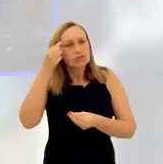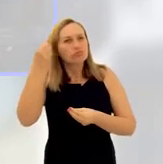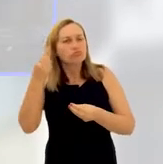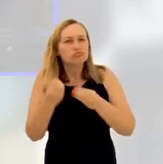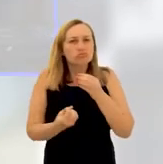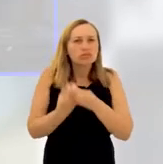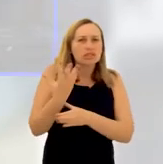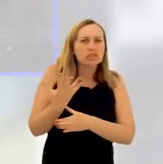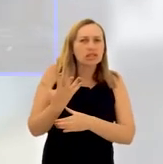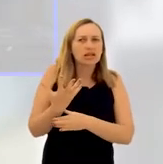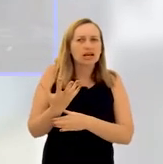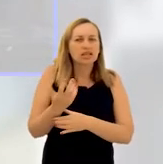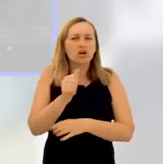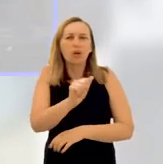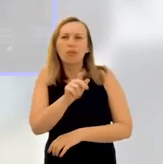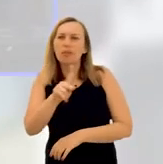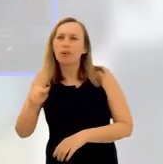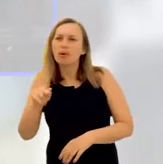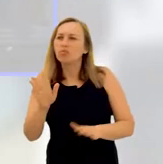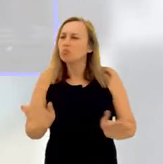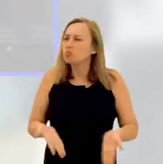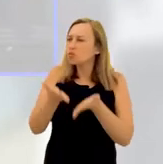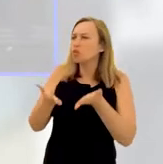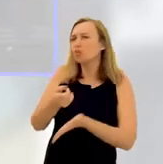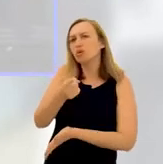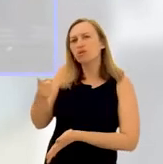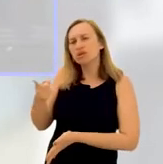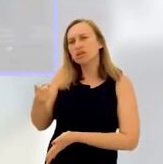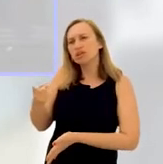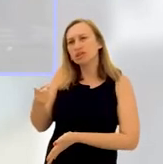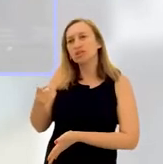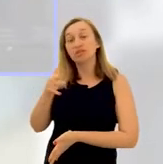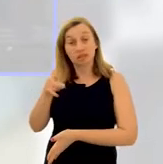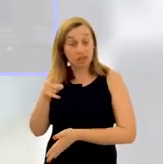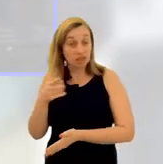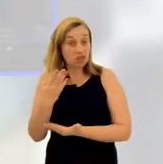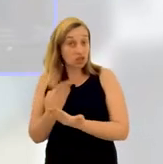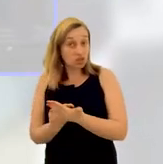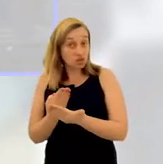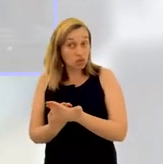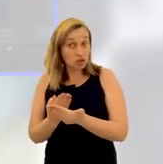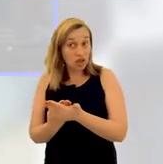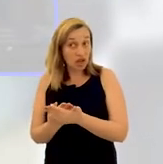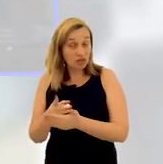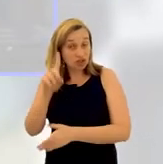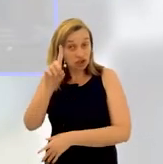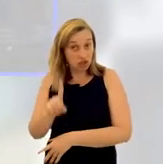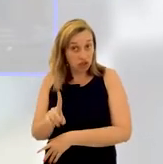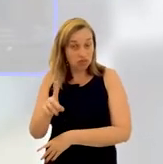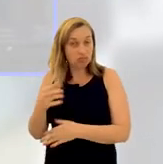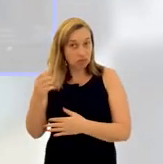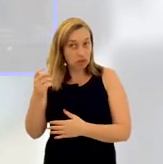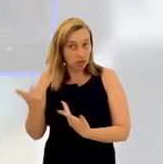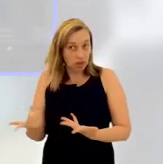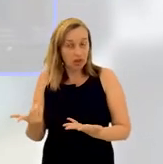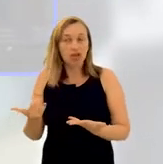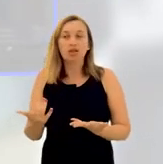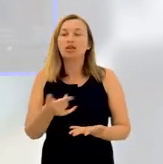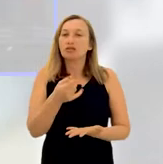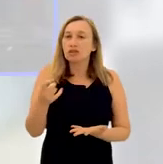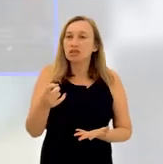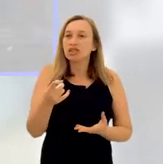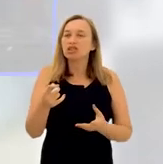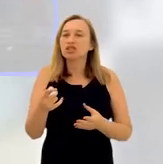surgiu a ideia de desenvolver esse aplicativo, né? O que que motivou vocês, que eram ainda estudantes de direito ali, né? O que